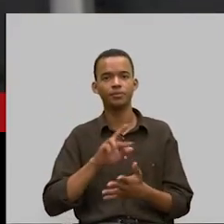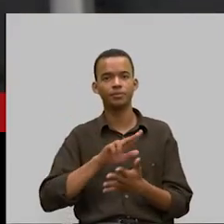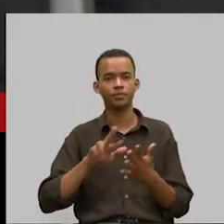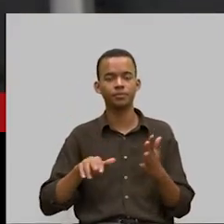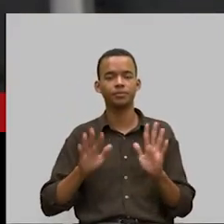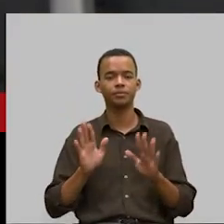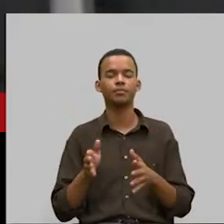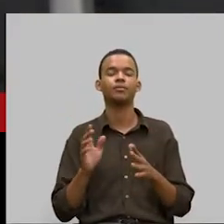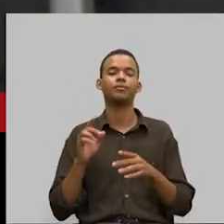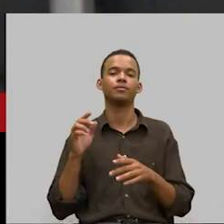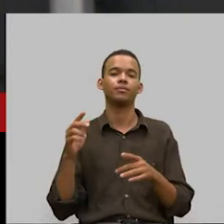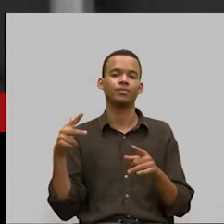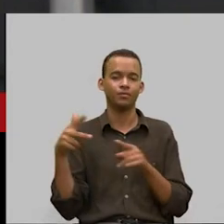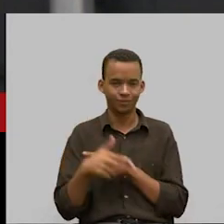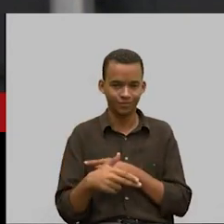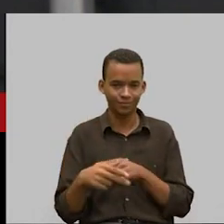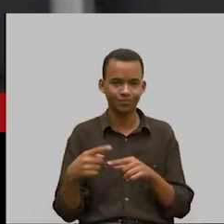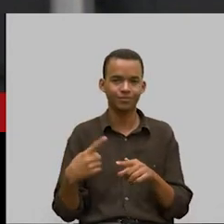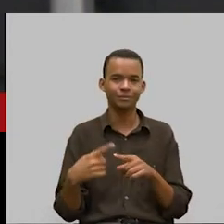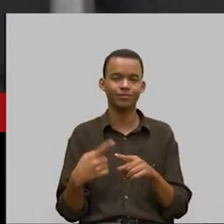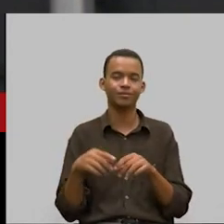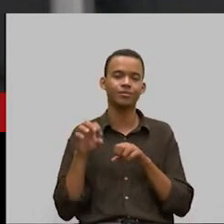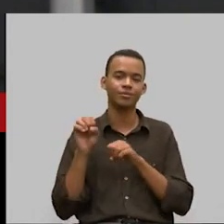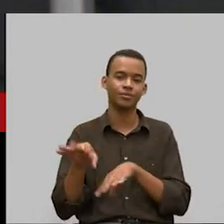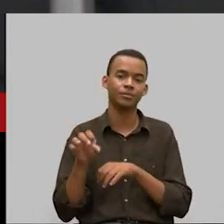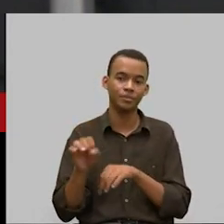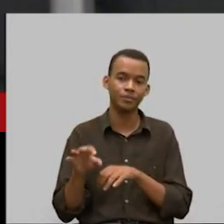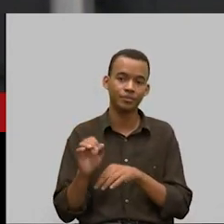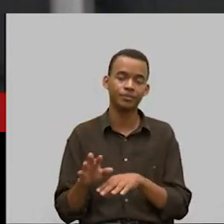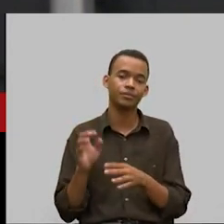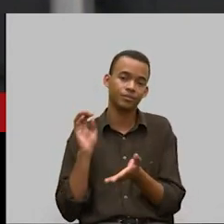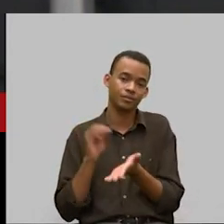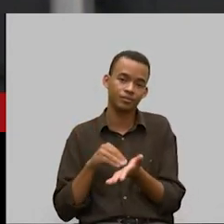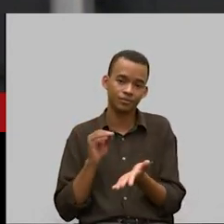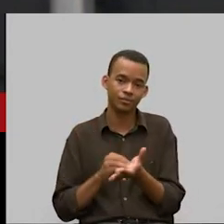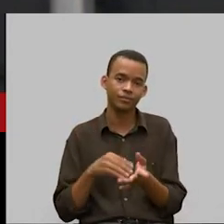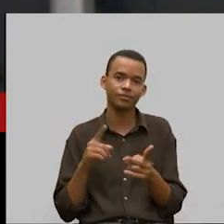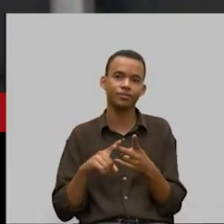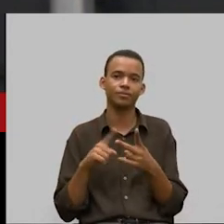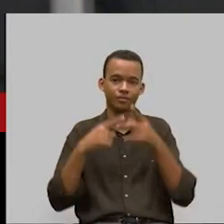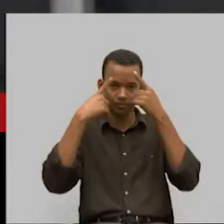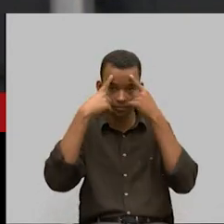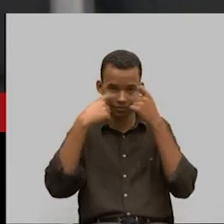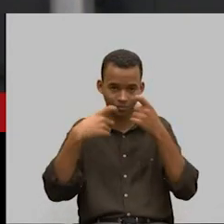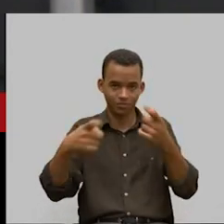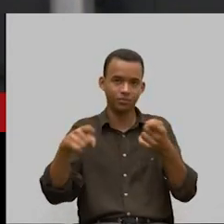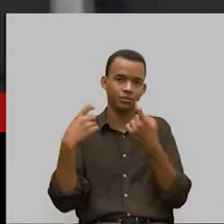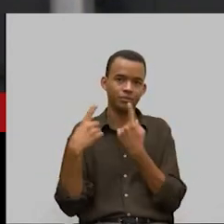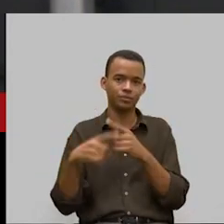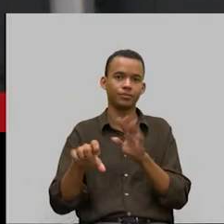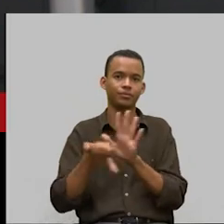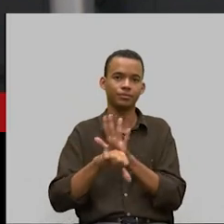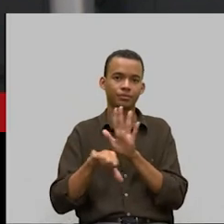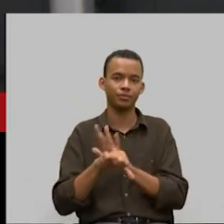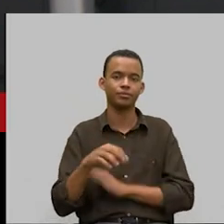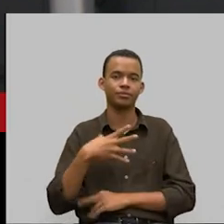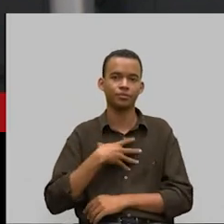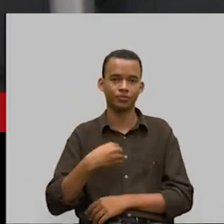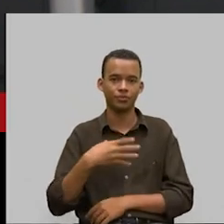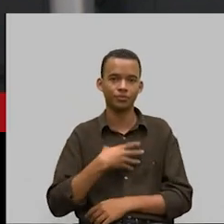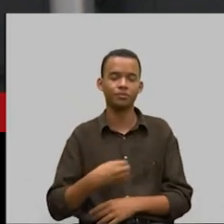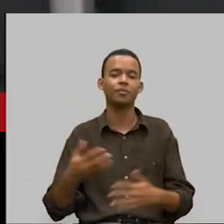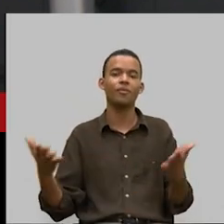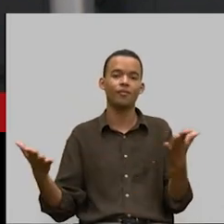ciclo da falta de oportunidade e da violência e seus filhos estão tendo